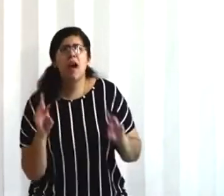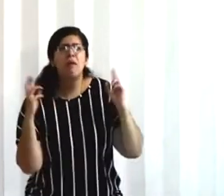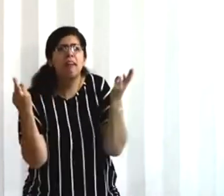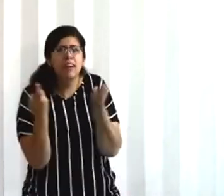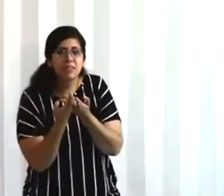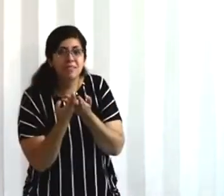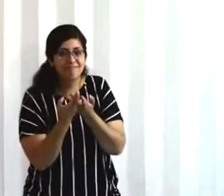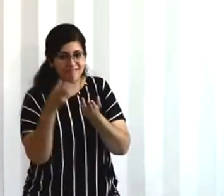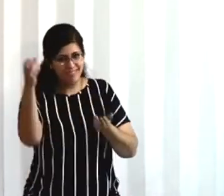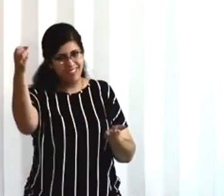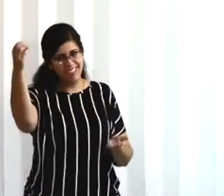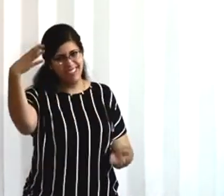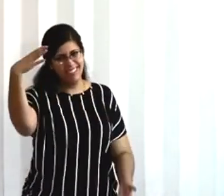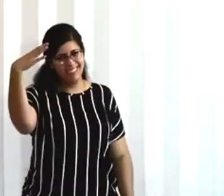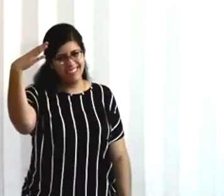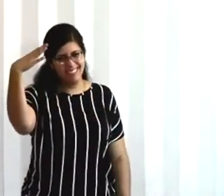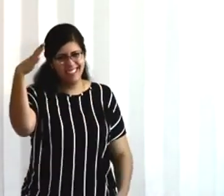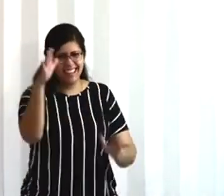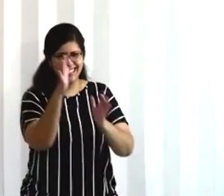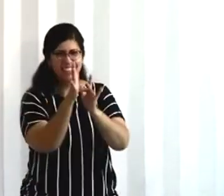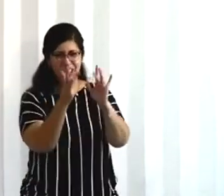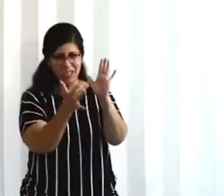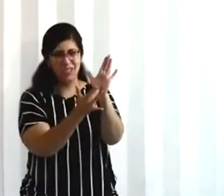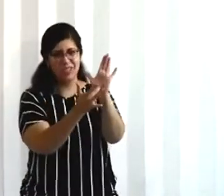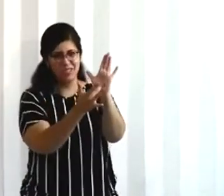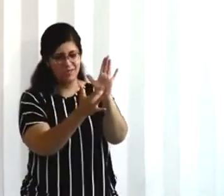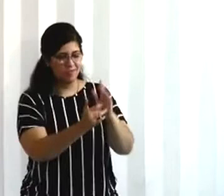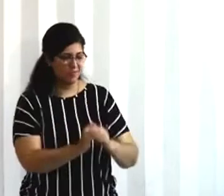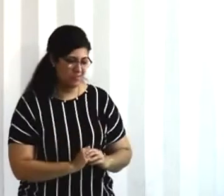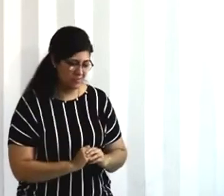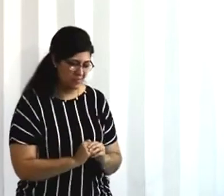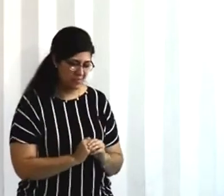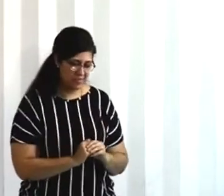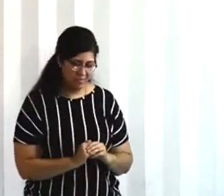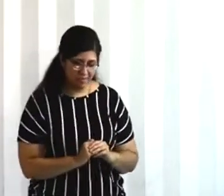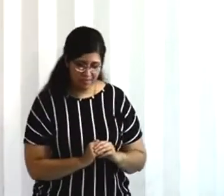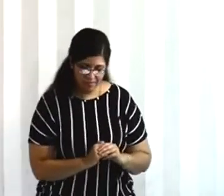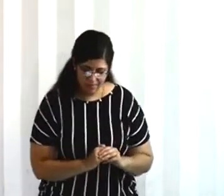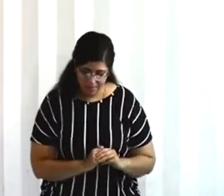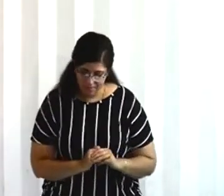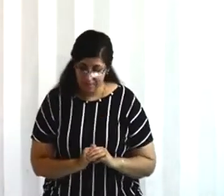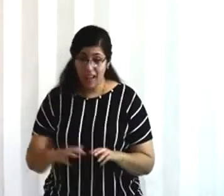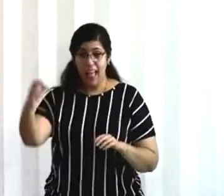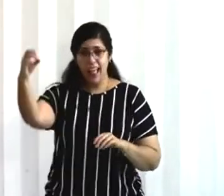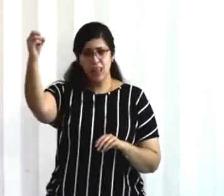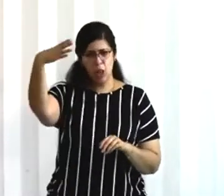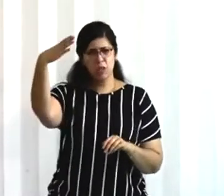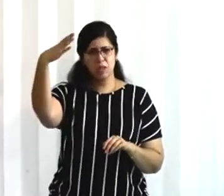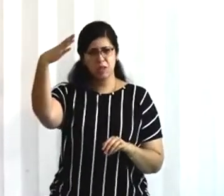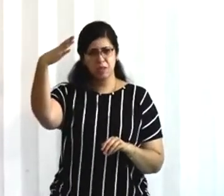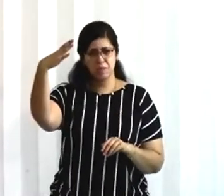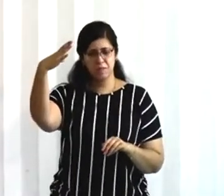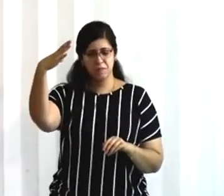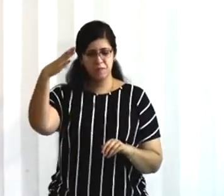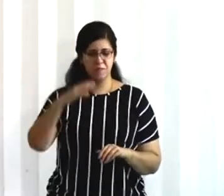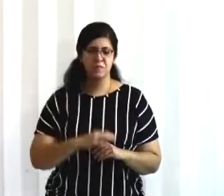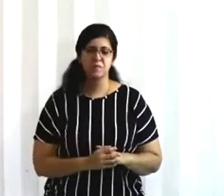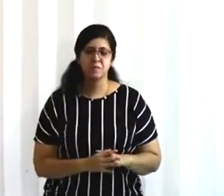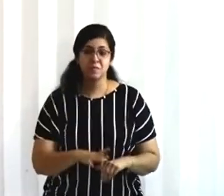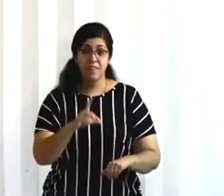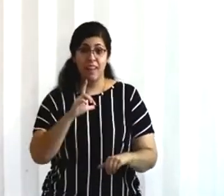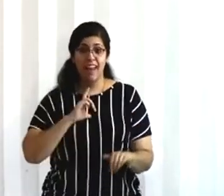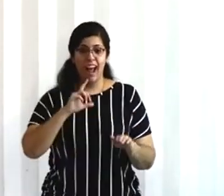luz. O reino da luz chegará, e essa luz trará